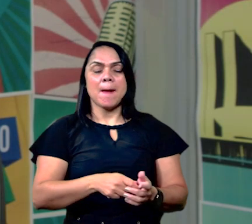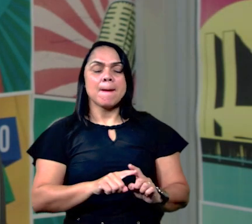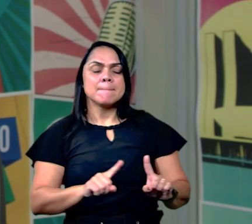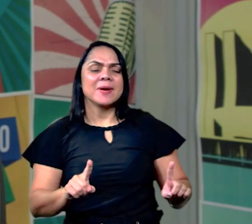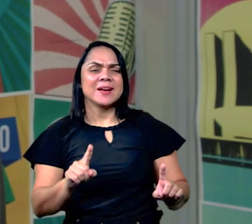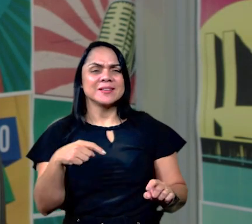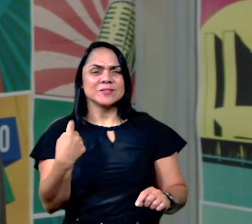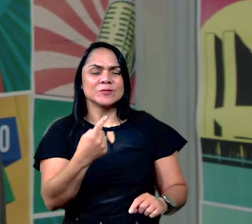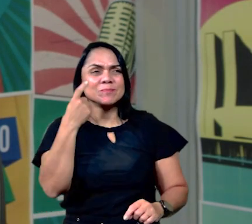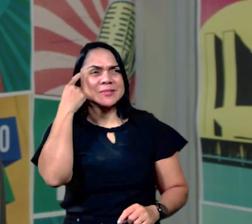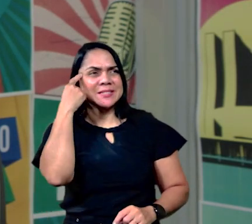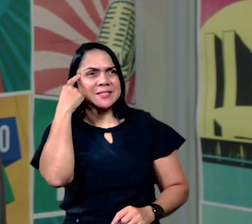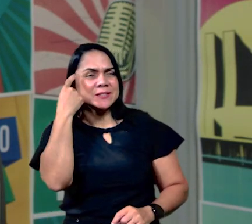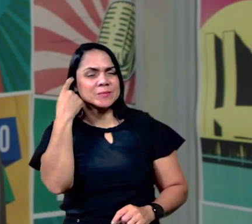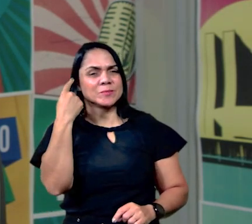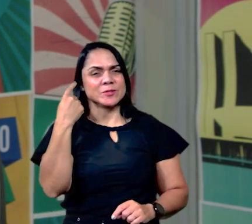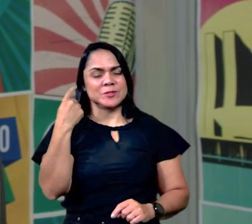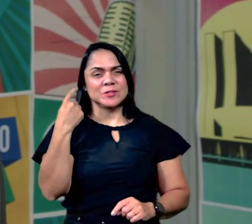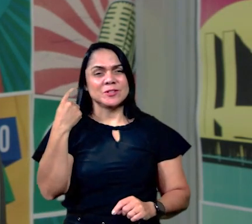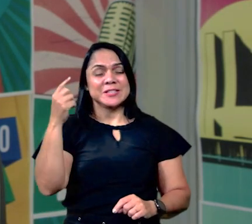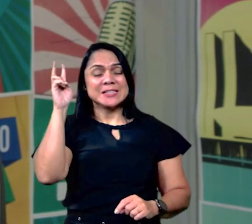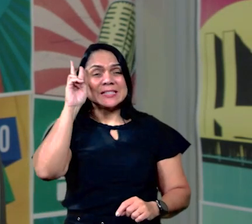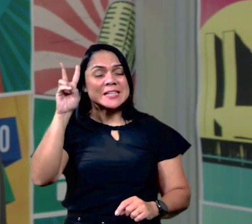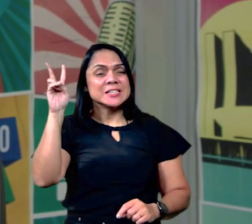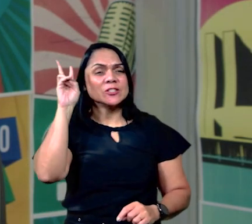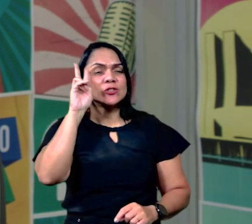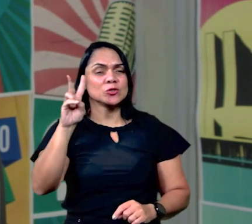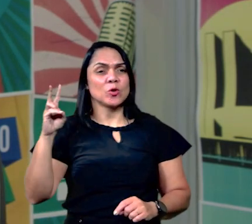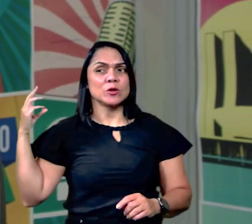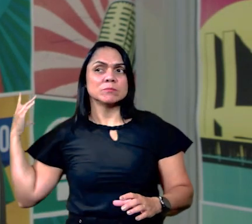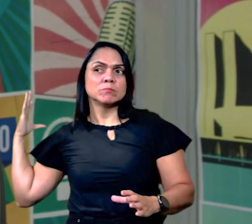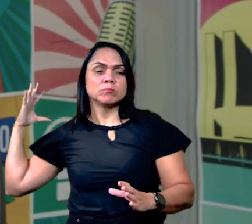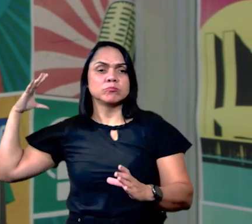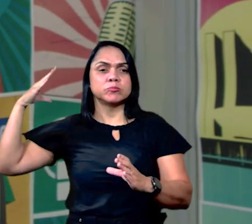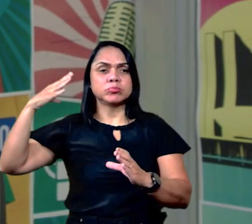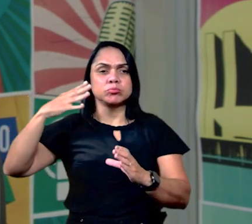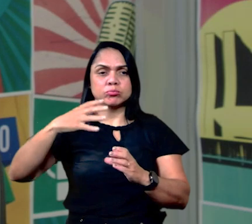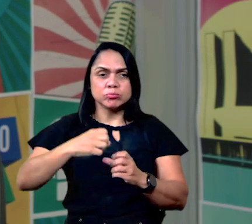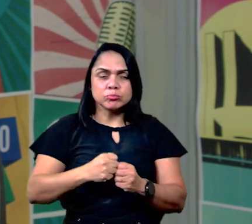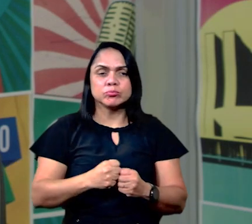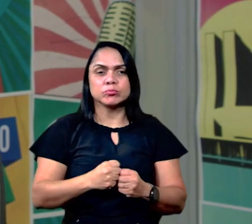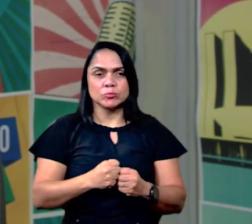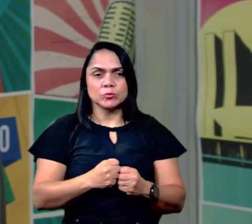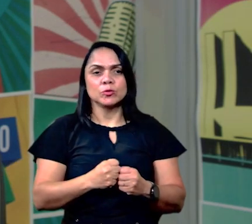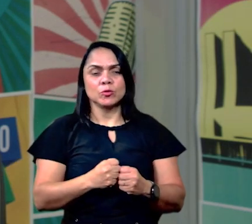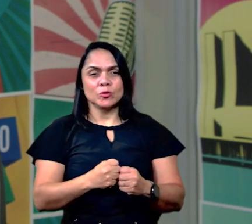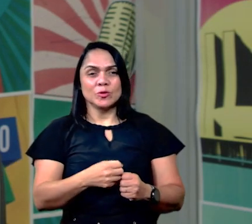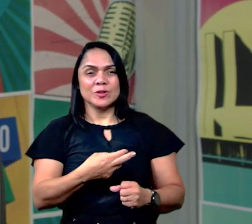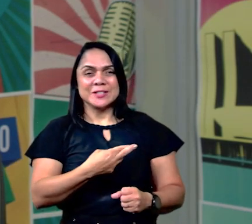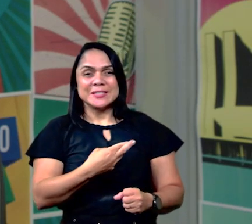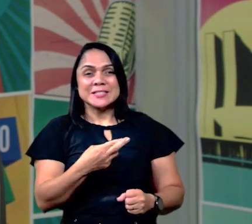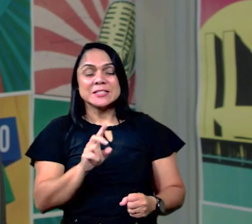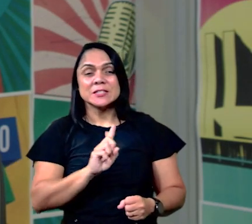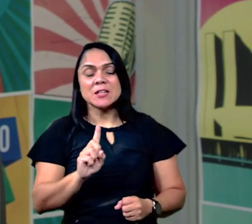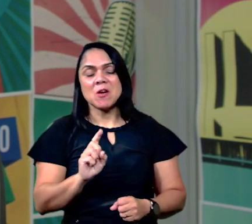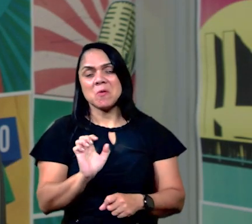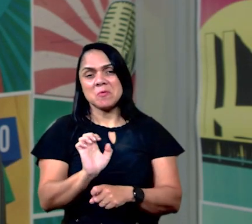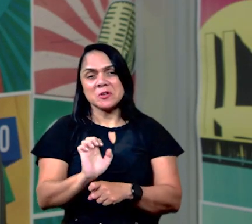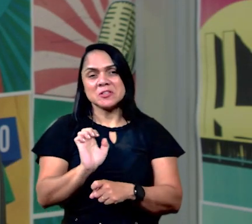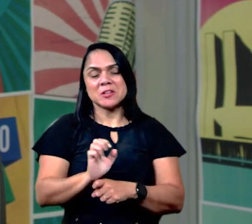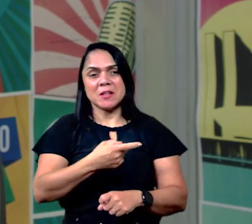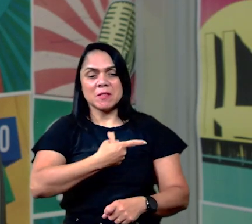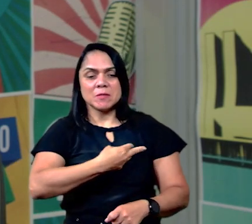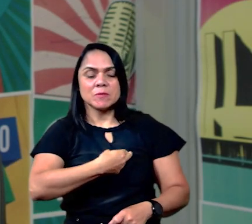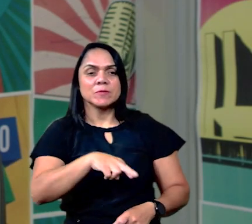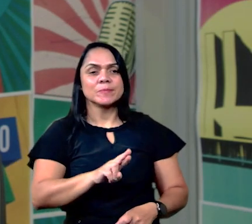que é o imaginário colonial, né, o imaginário que veio justamente da não laicidade do Estado, né, a ideia de que quem não